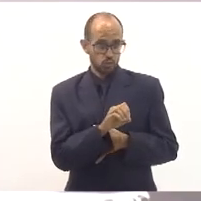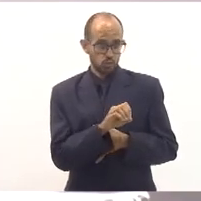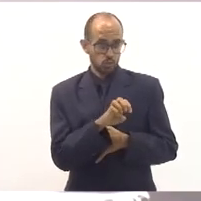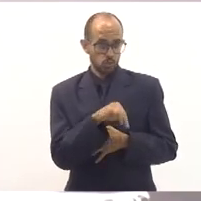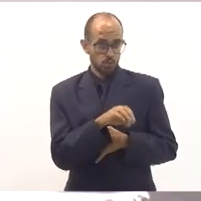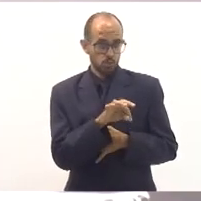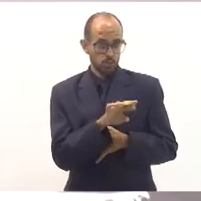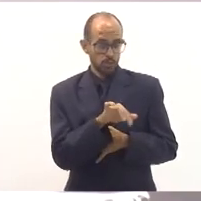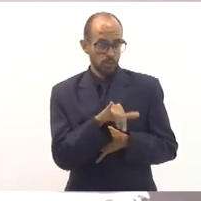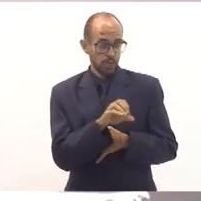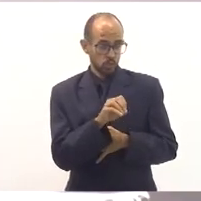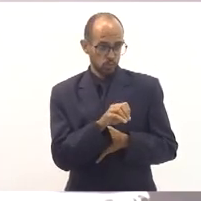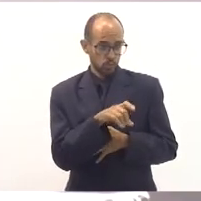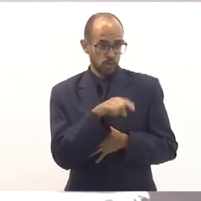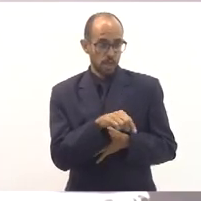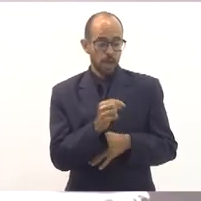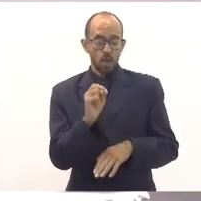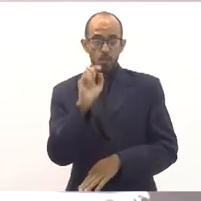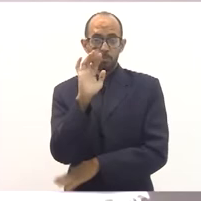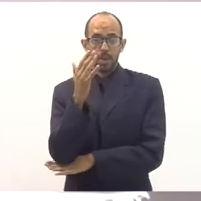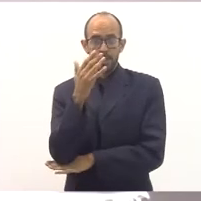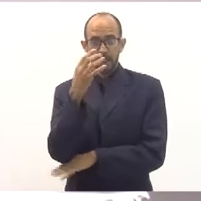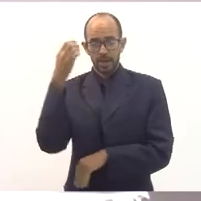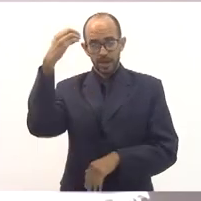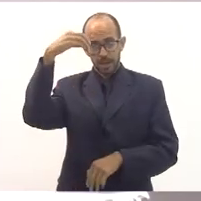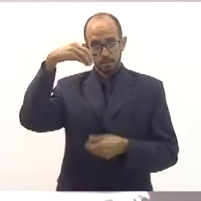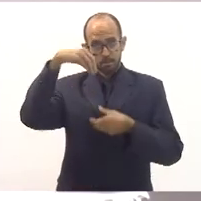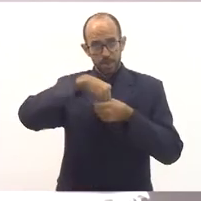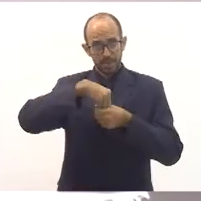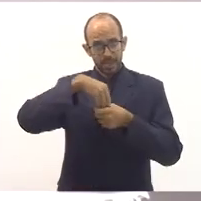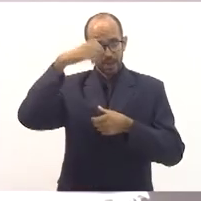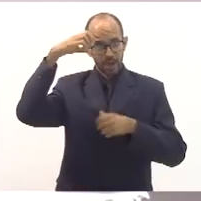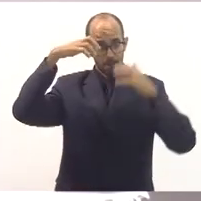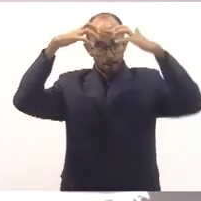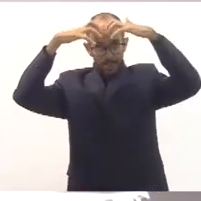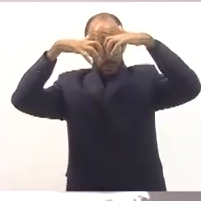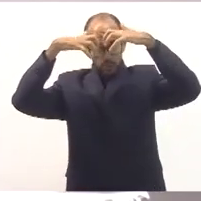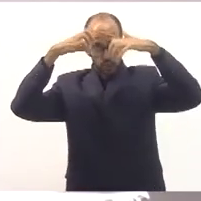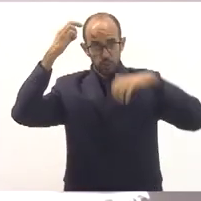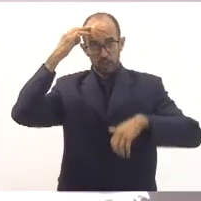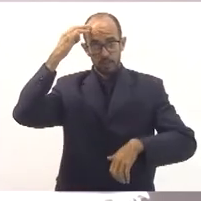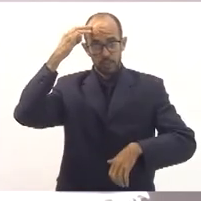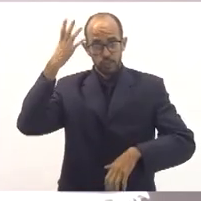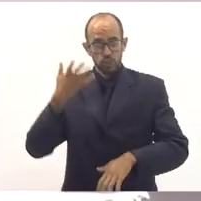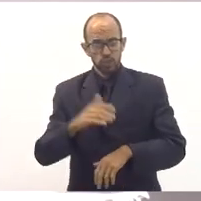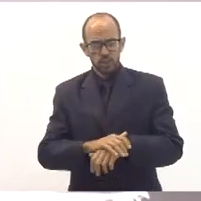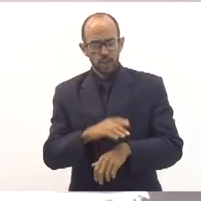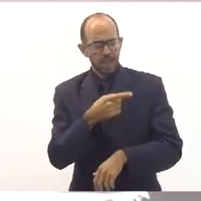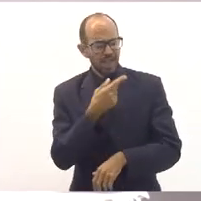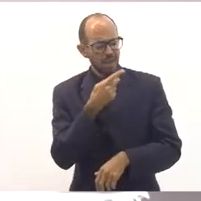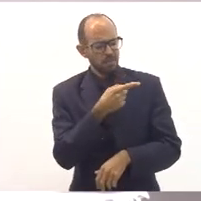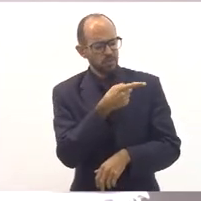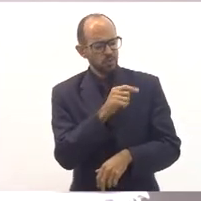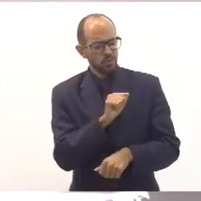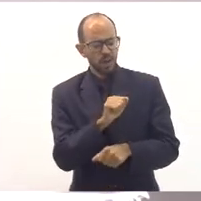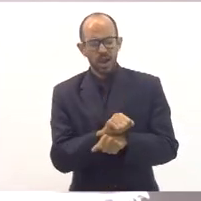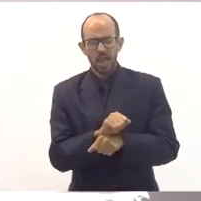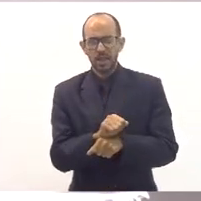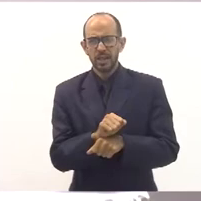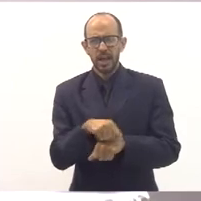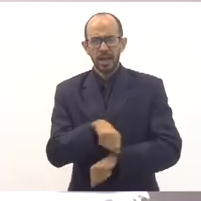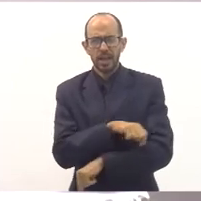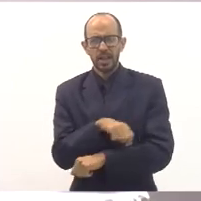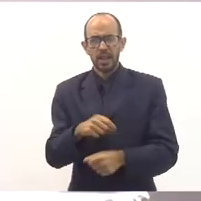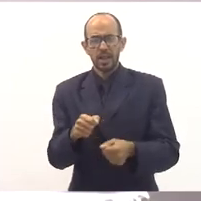planta na mente é quem nos dá o ritmo a rede o compasso e